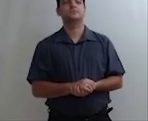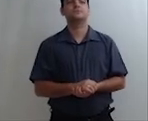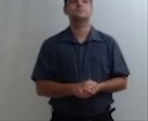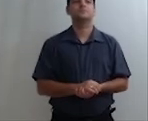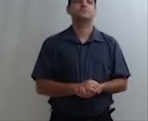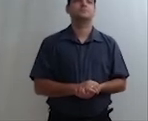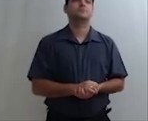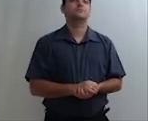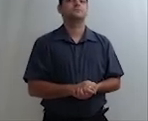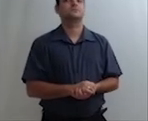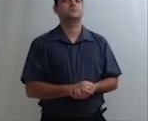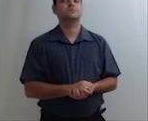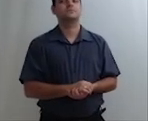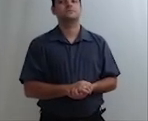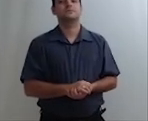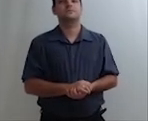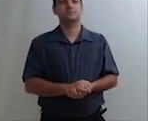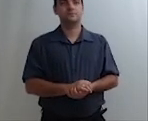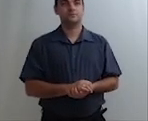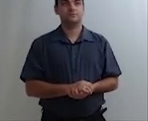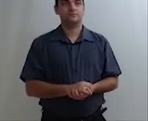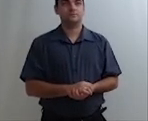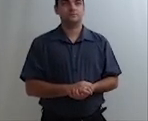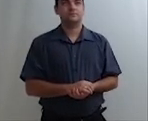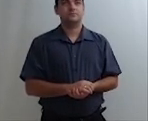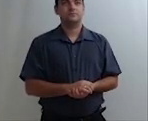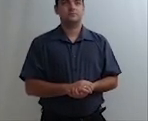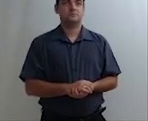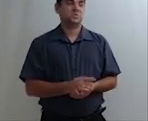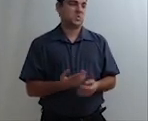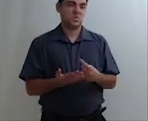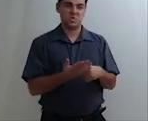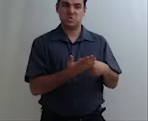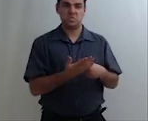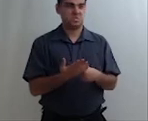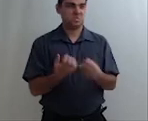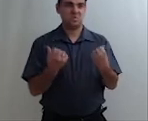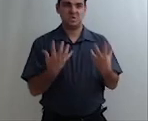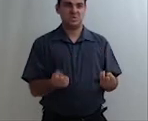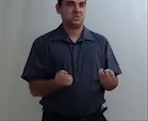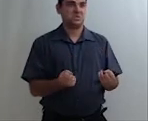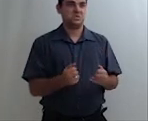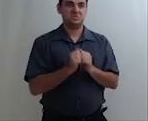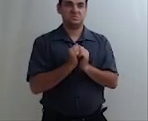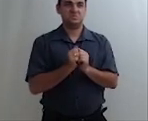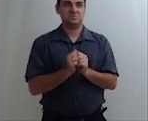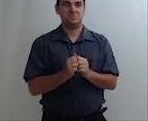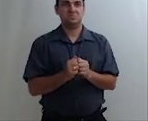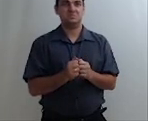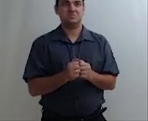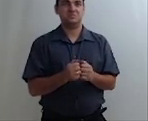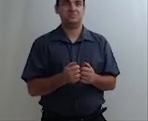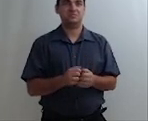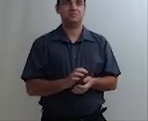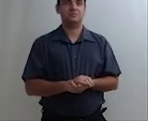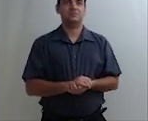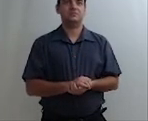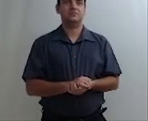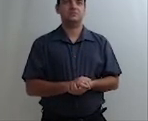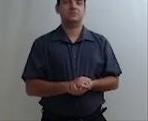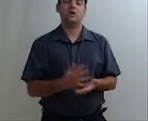declaração pois não também não há discordância ão ficar assim